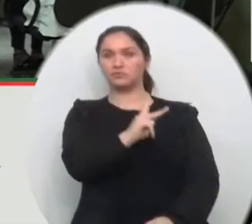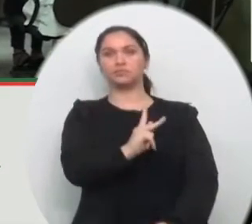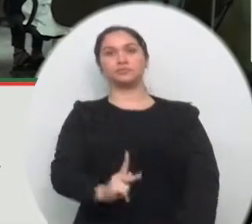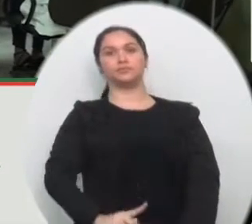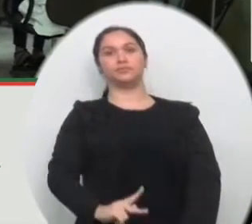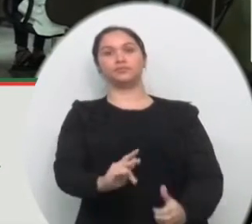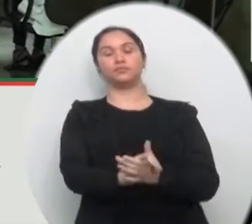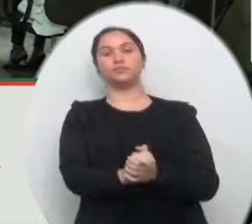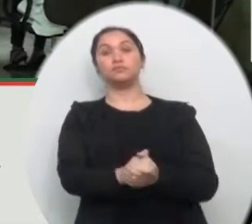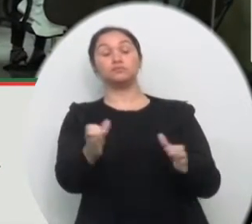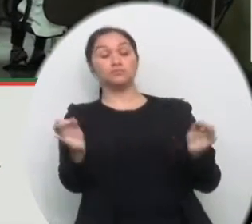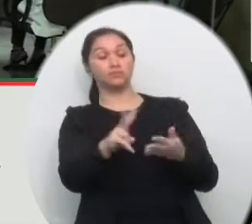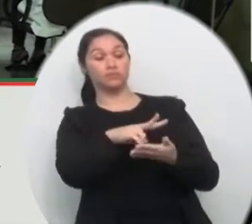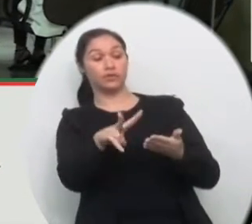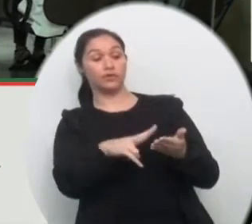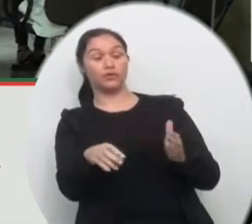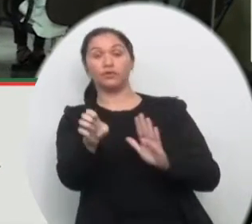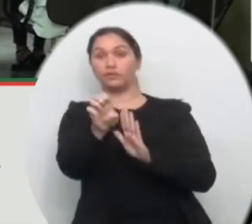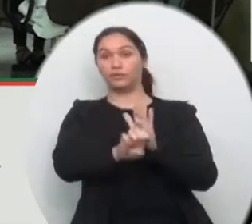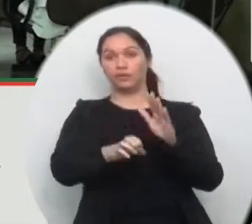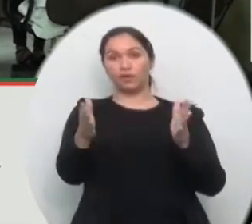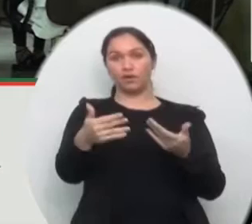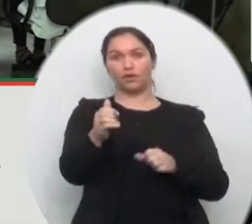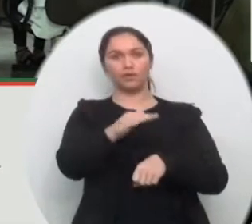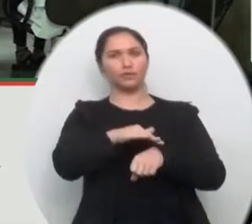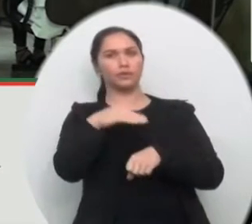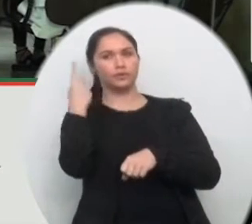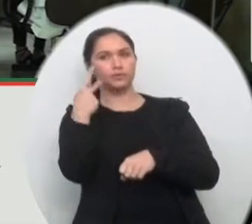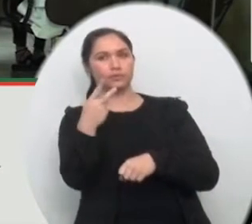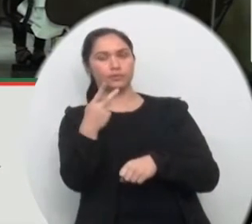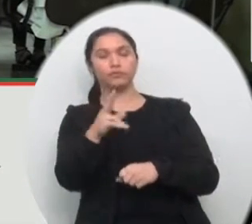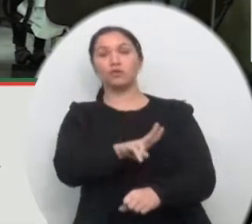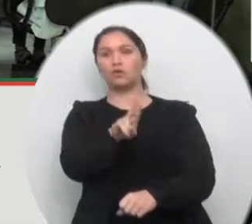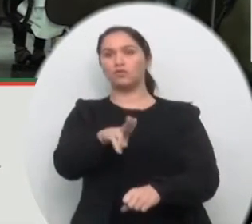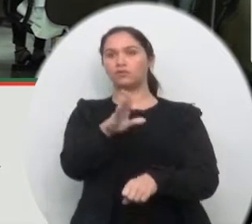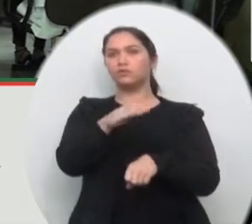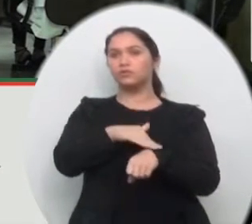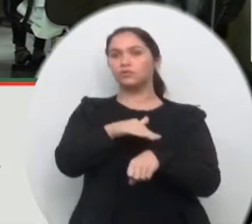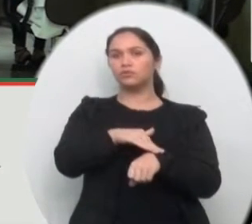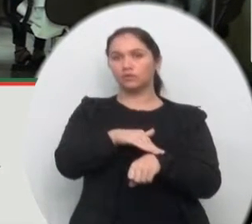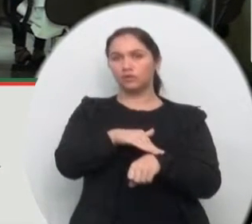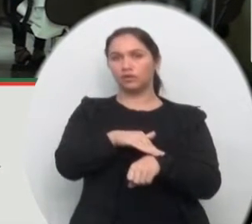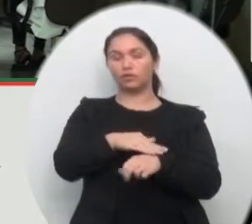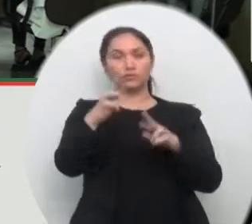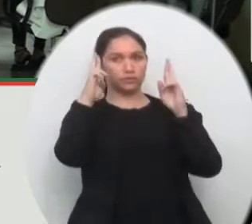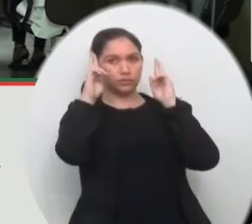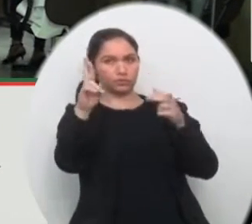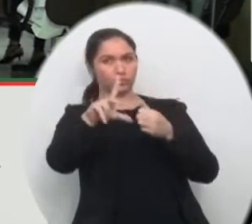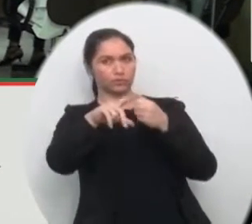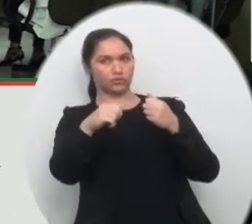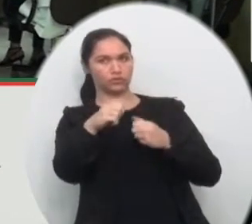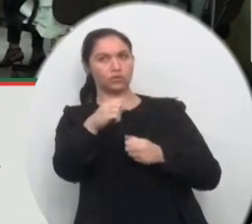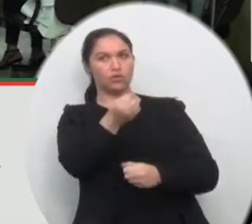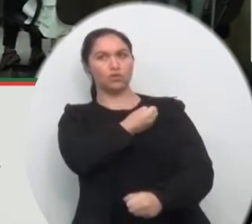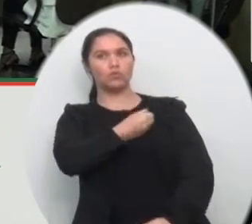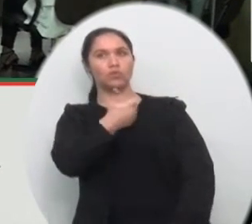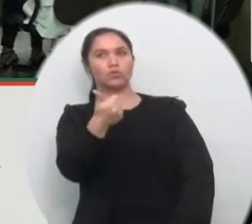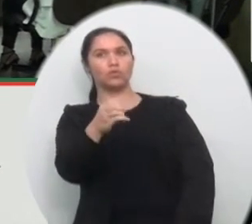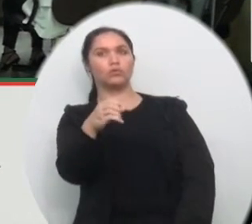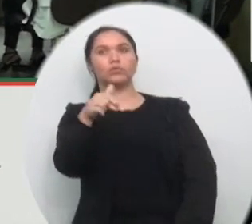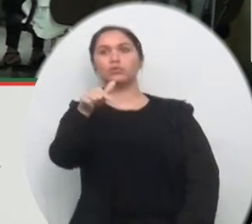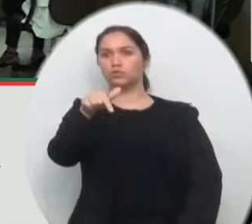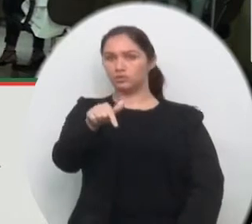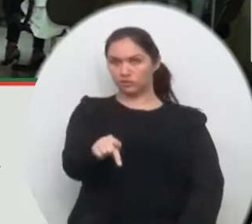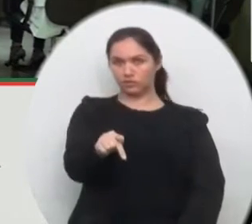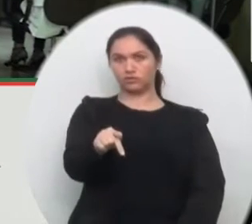Terminada a leitura do expediente, passamos ao horário político. Fará uso desse espaço conforme o artigo 107 do Regimento Interno, solicitado pelo